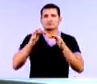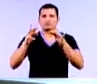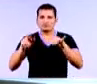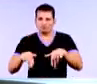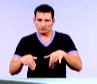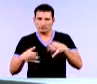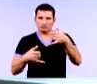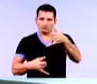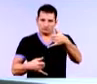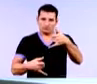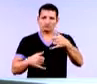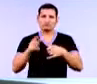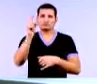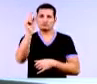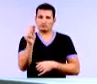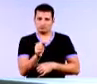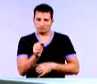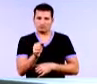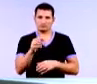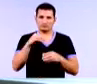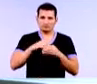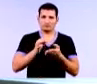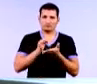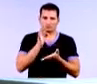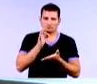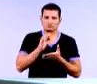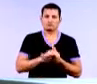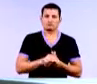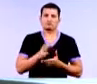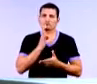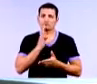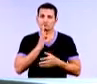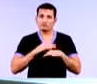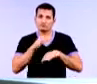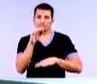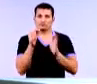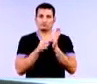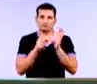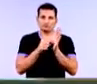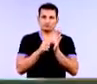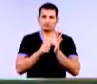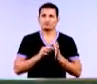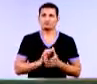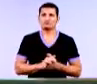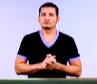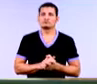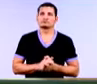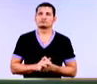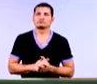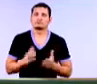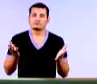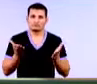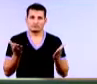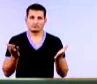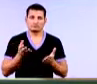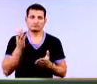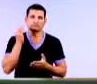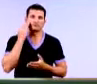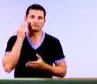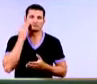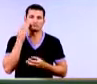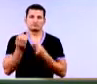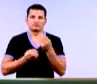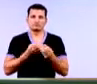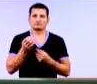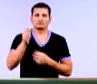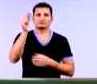do Eclipse, isso é padrão. Mas a gente vai conhecer um pouquinho mais as ferramentas, certo, professor Alisson? Certo, agora nós vamos ver direitinho como é que funciona o Eclipse